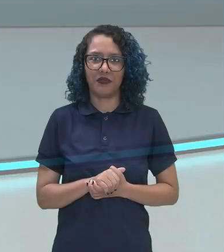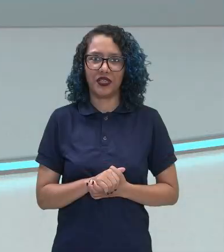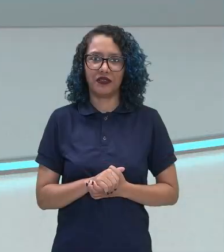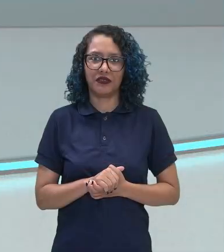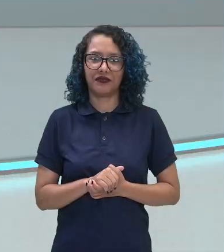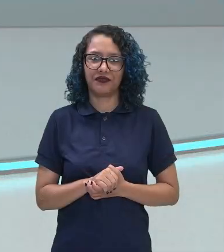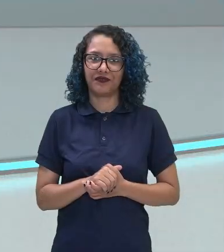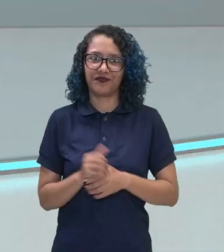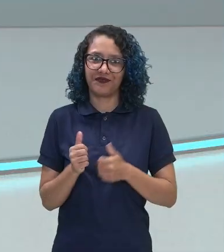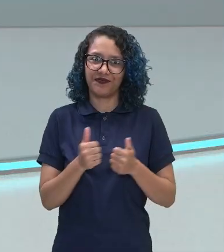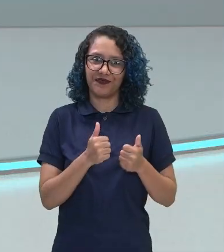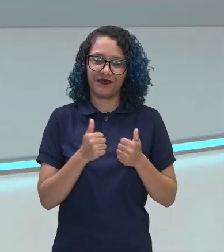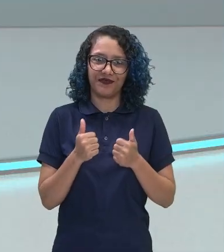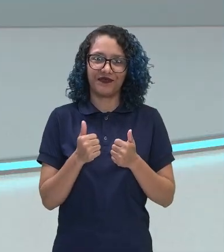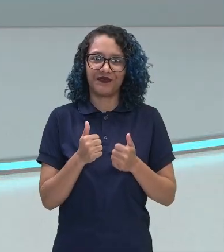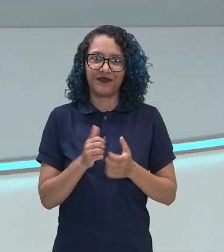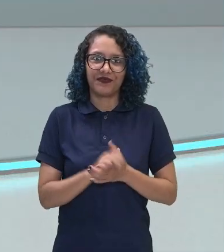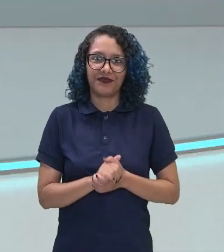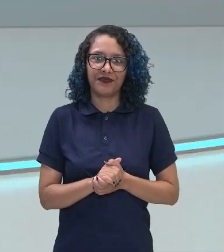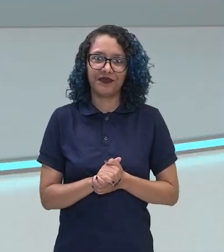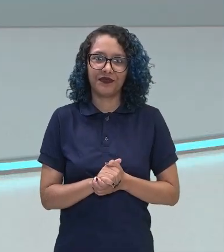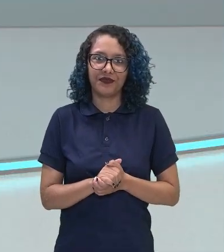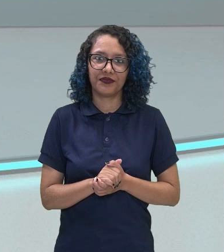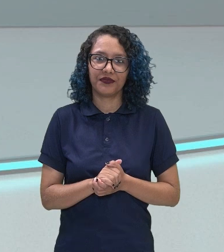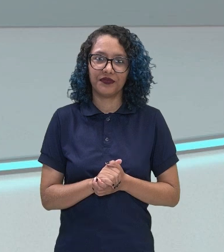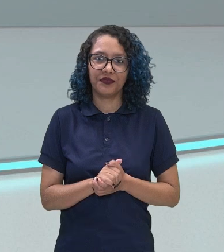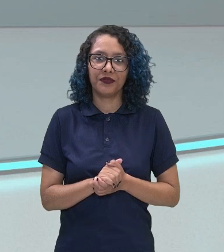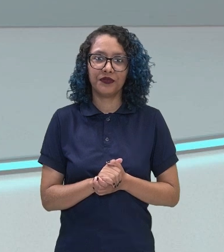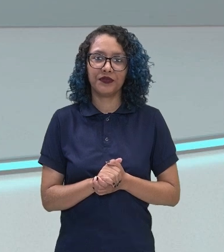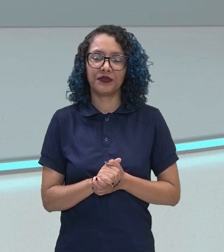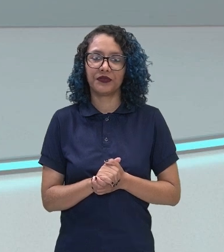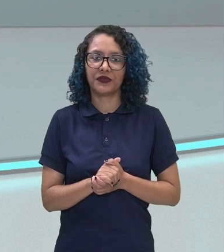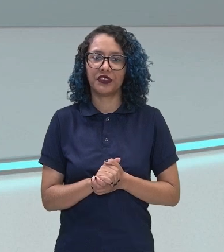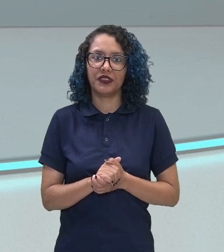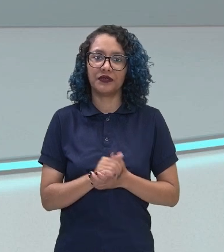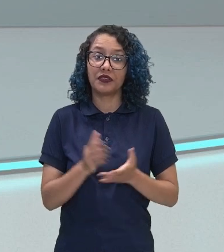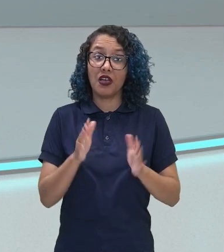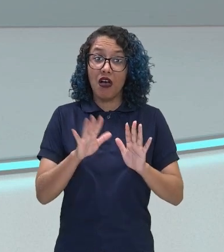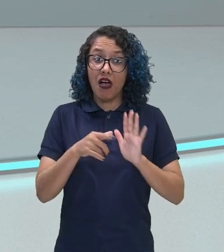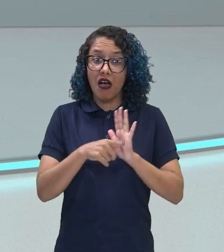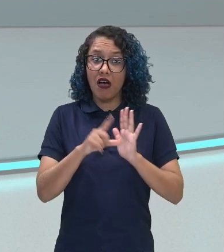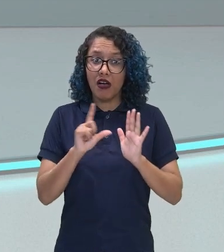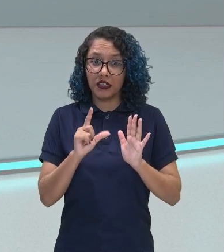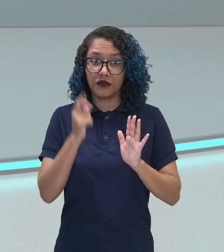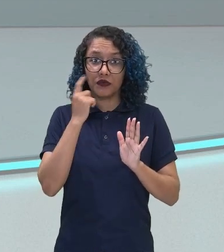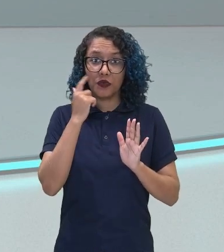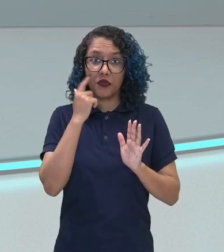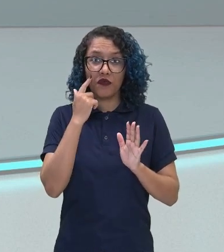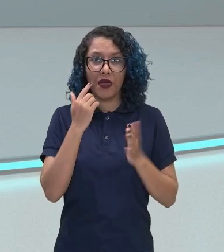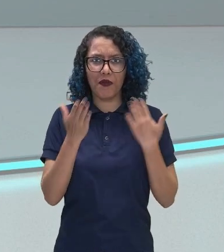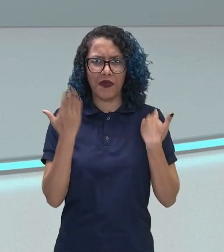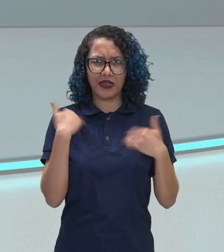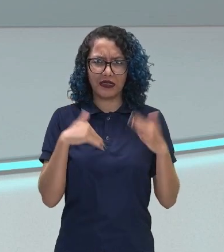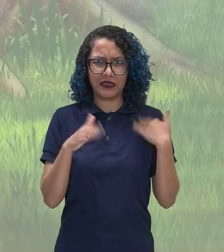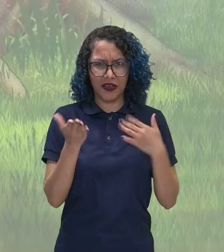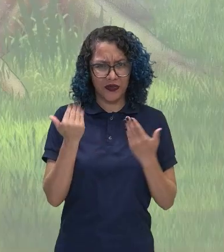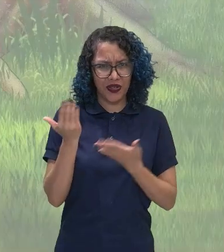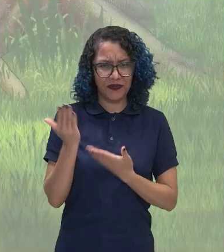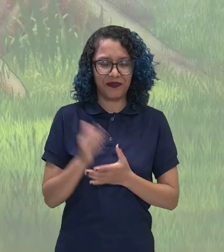Muito bem. Vou levar vocês primeiro para a gente dar uma volta em um lugar um pouquinho diferente. Vem comigo.